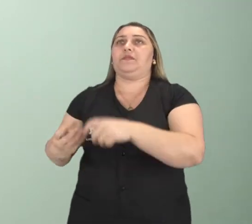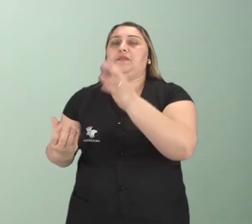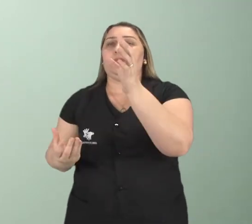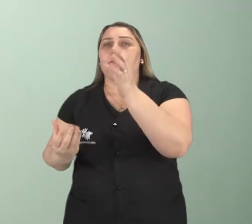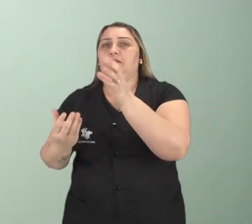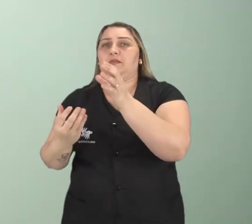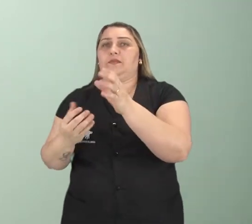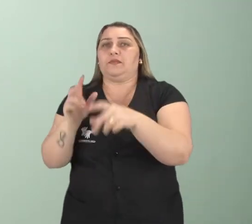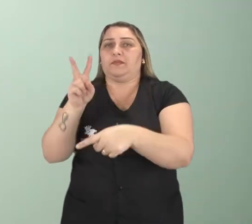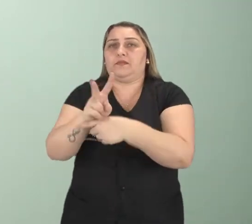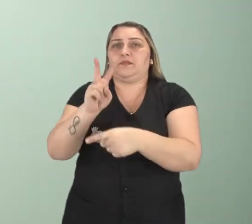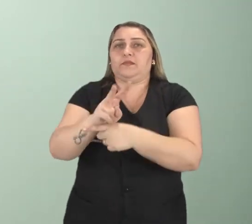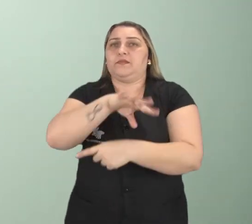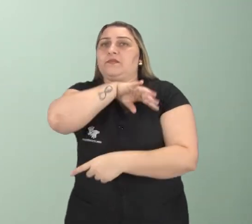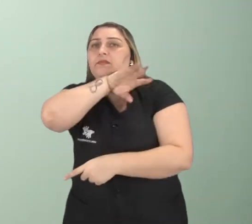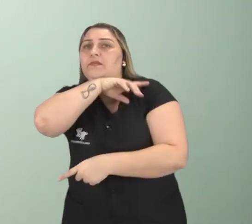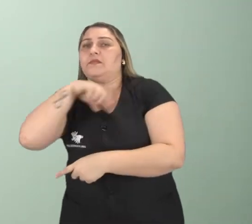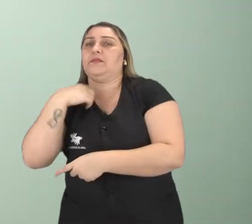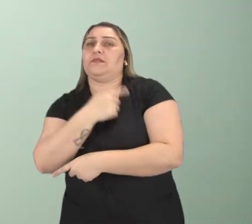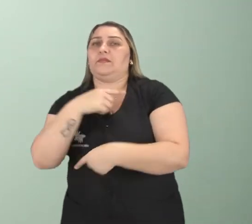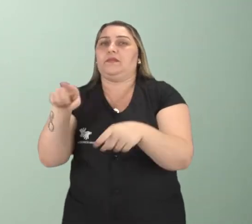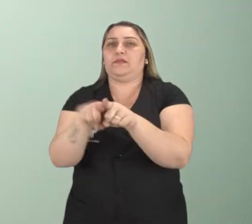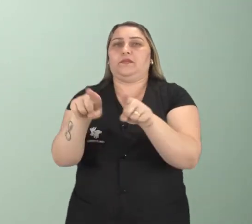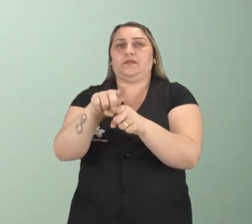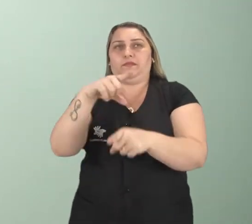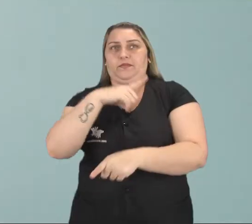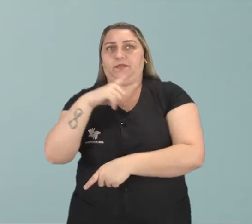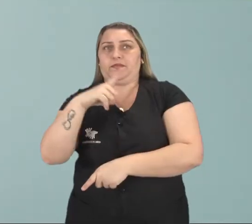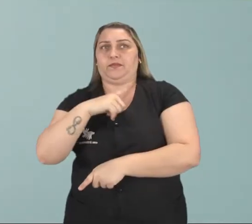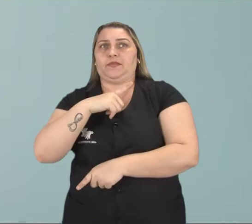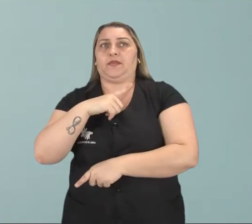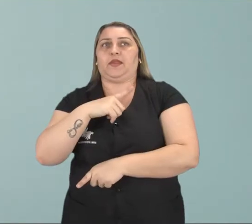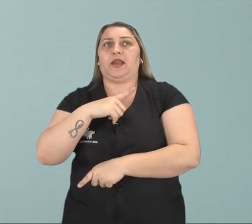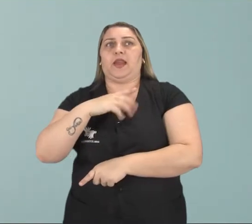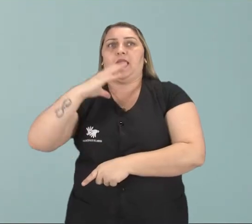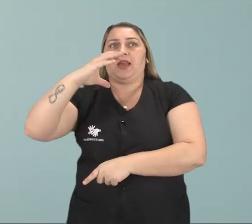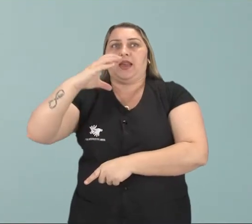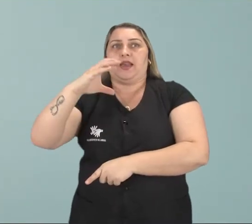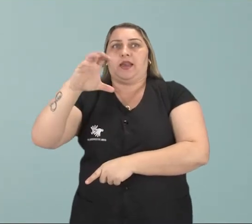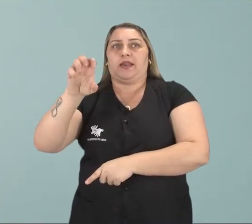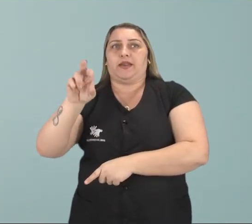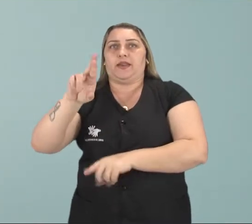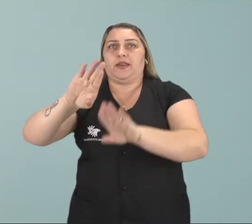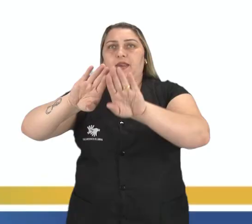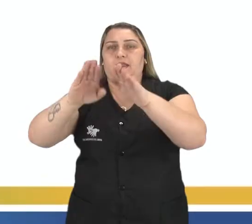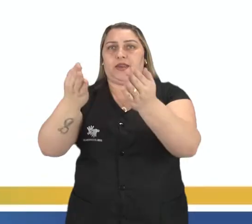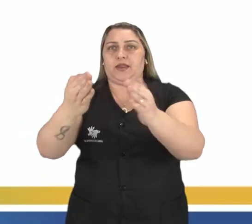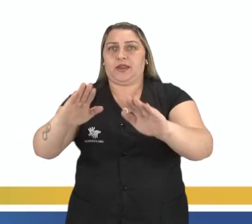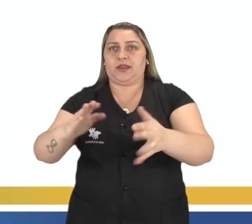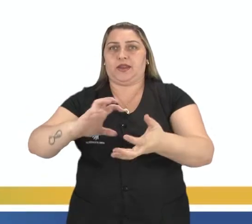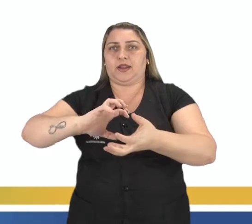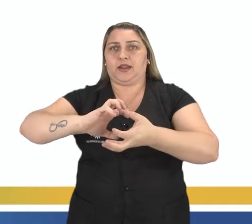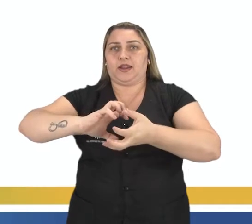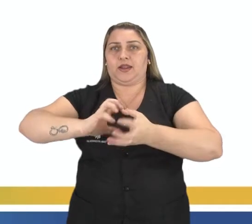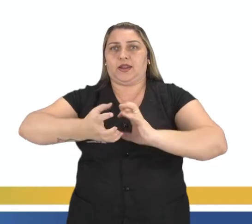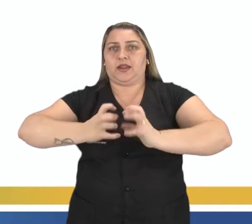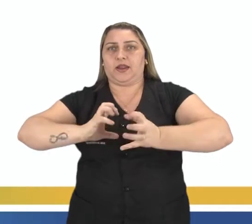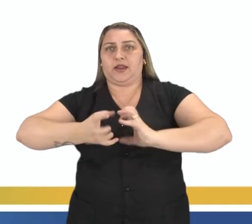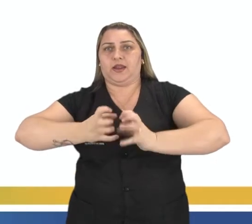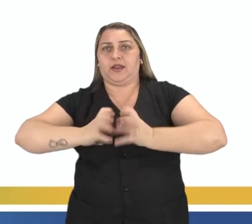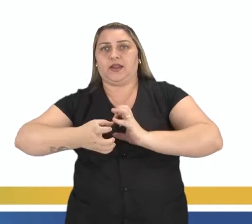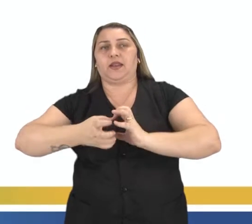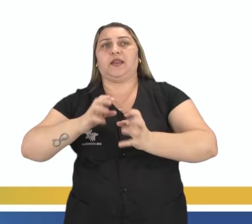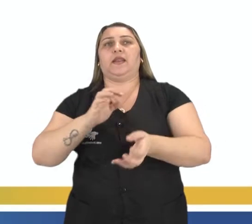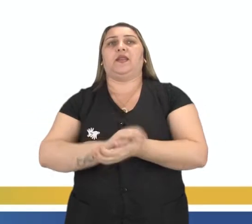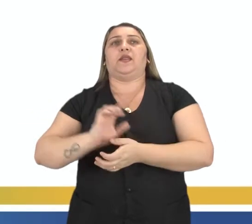de animais, e a gente também tem aí a cerâmica, né? Como uma atividade artesanal. Assim como a